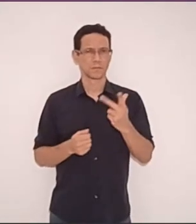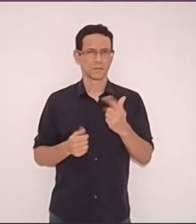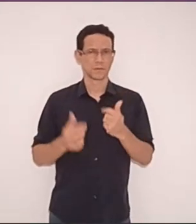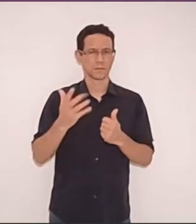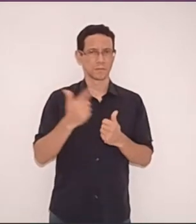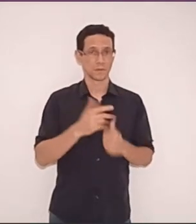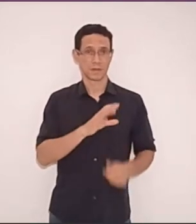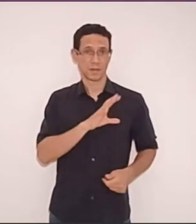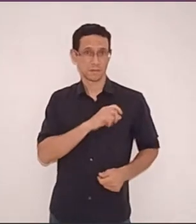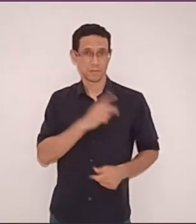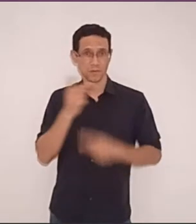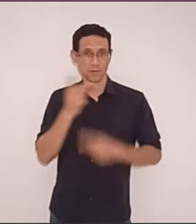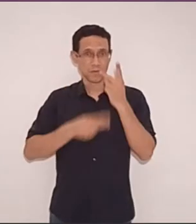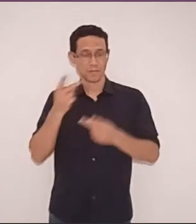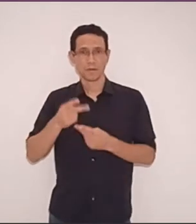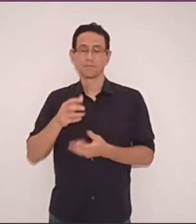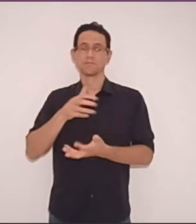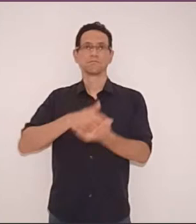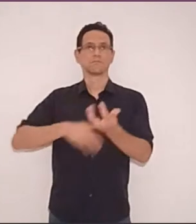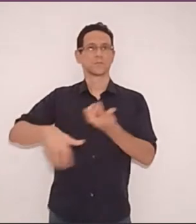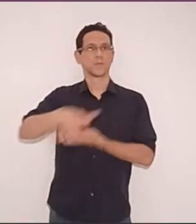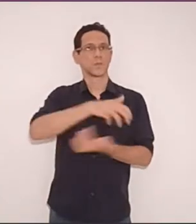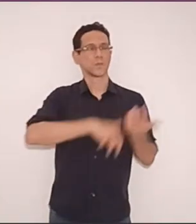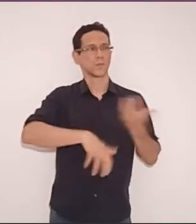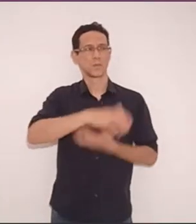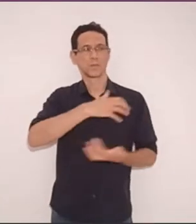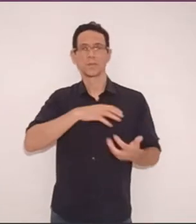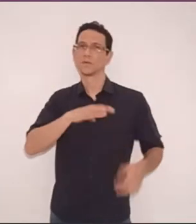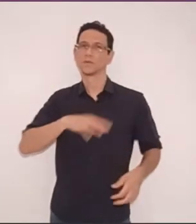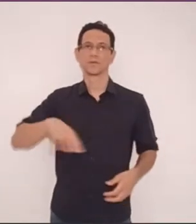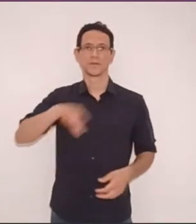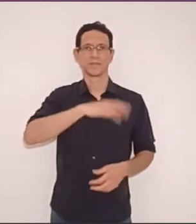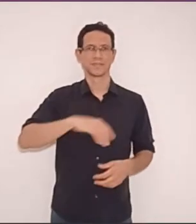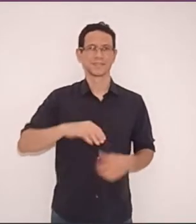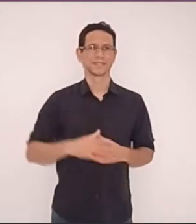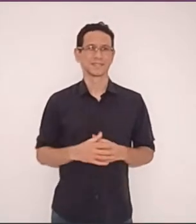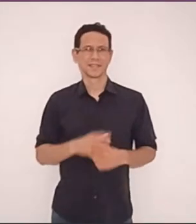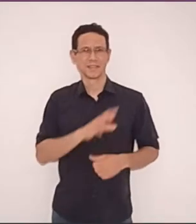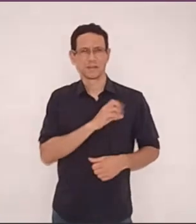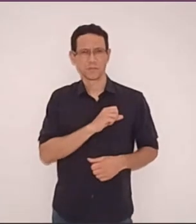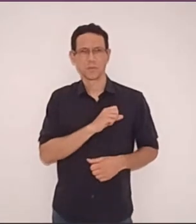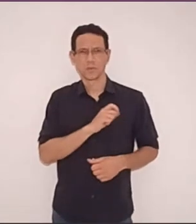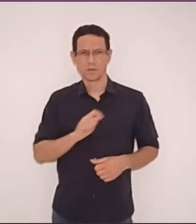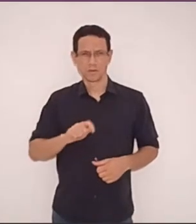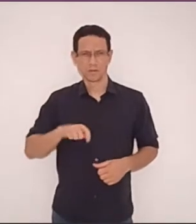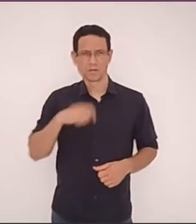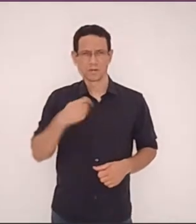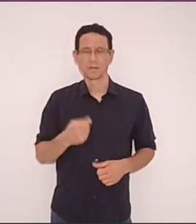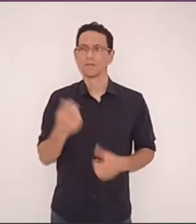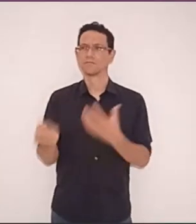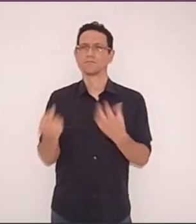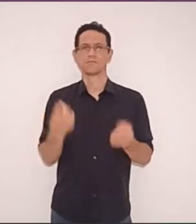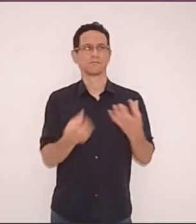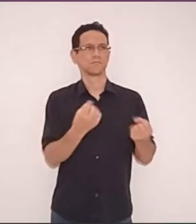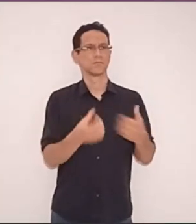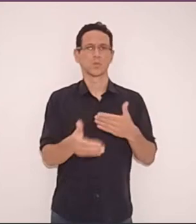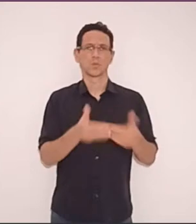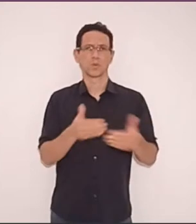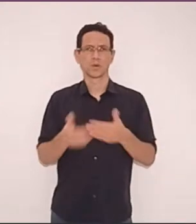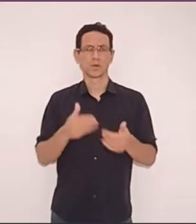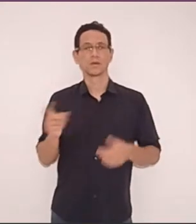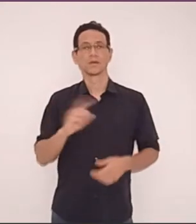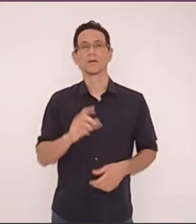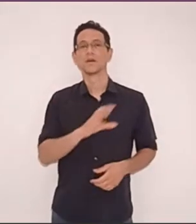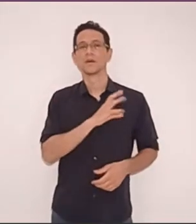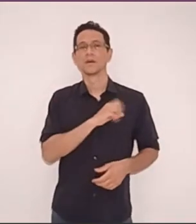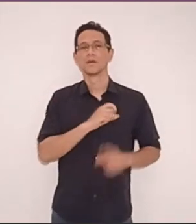amor hoje é muito revolucionário falar de amor não como aceitar tudo dos outros mais amamos vai falar do